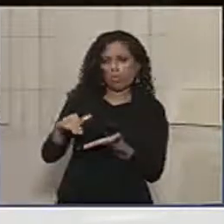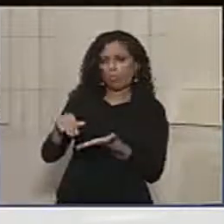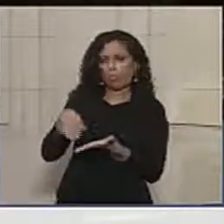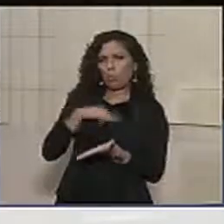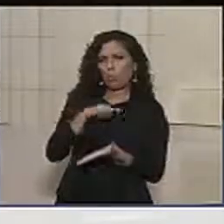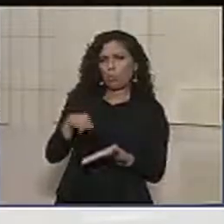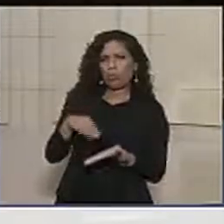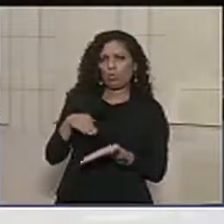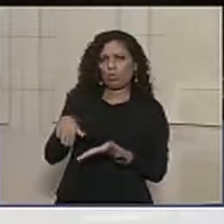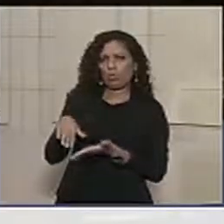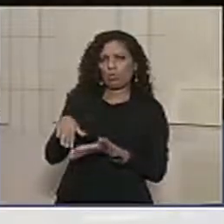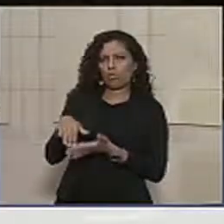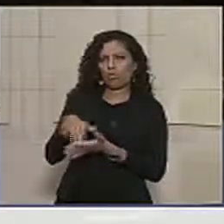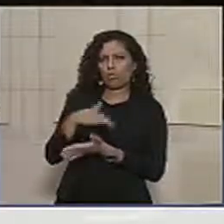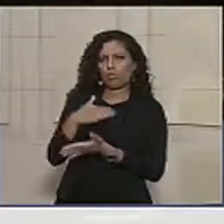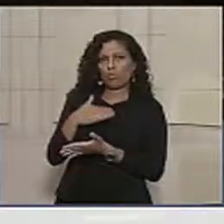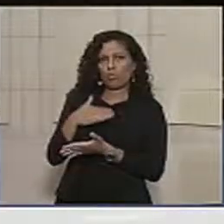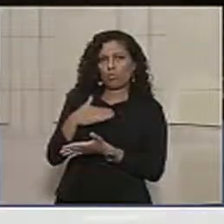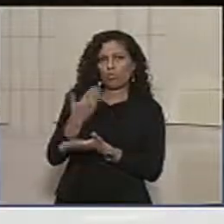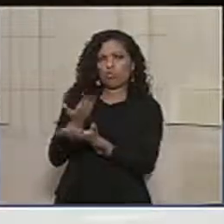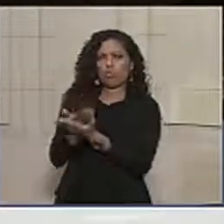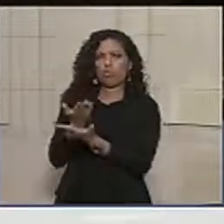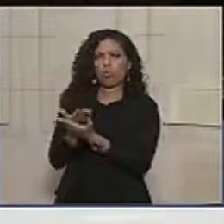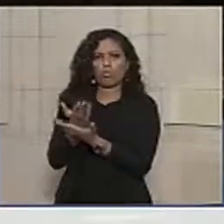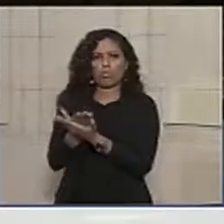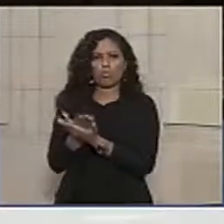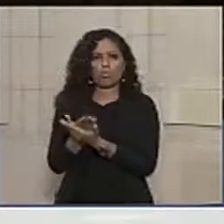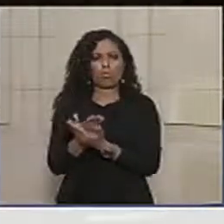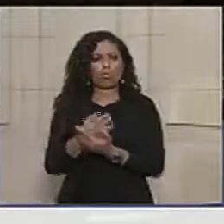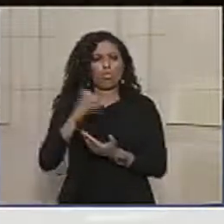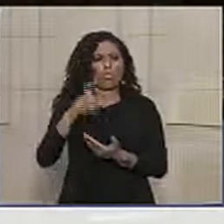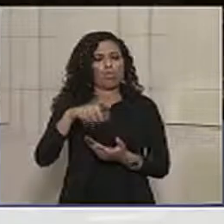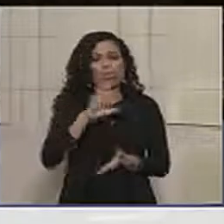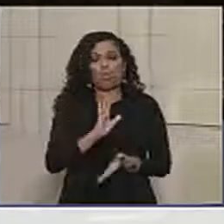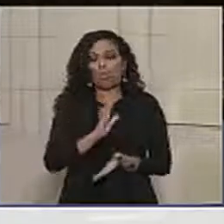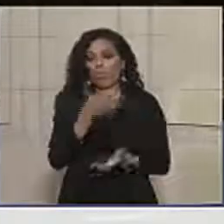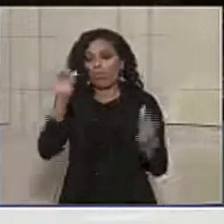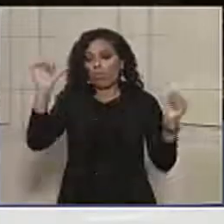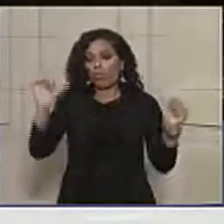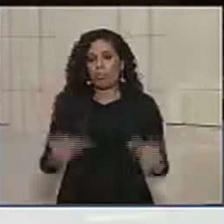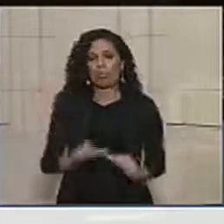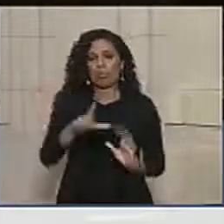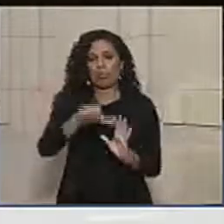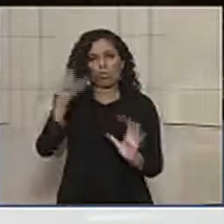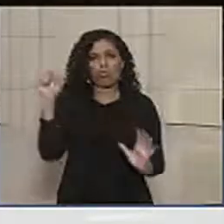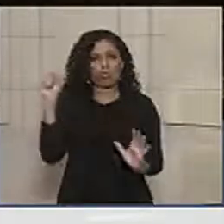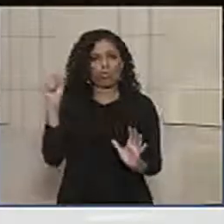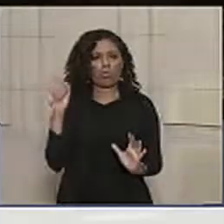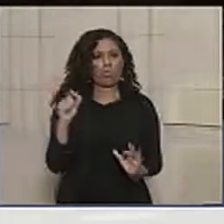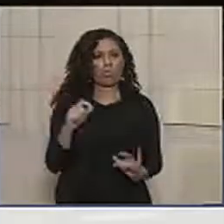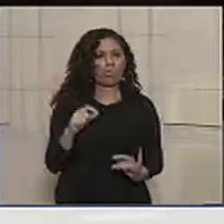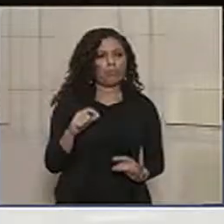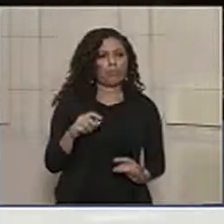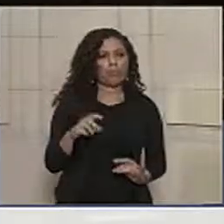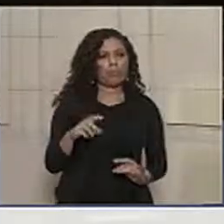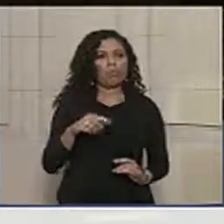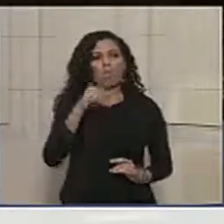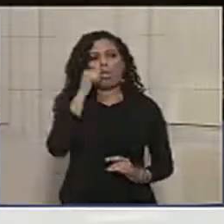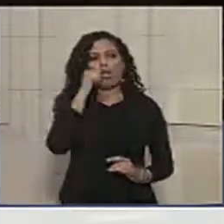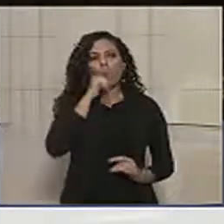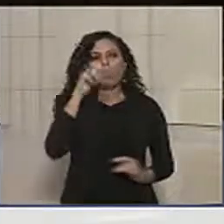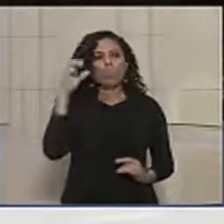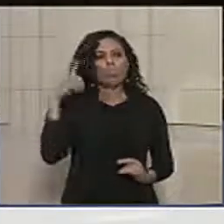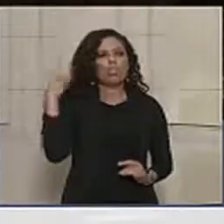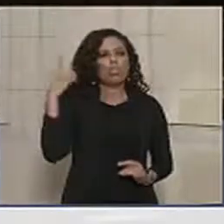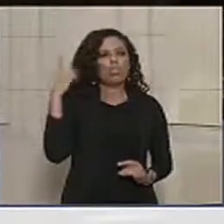é a pior escolha ministerial do atual governo federal. E a cobrança da Tabata foi